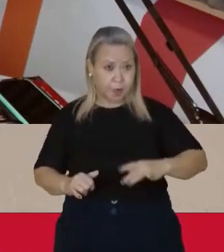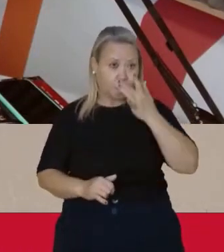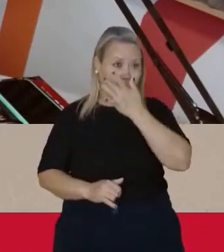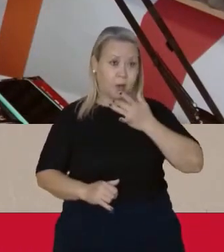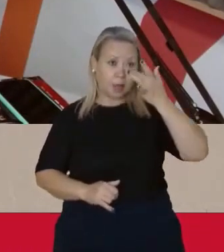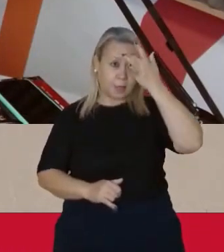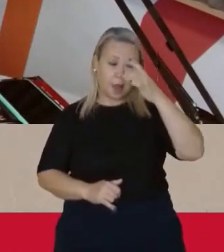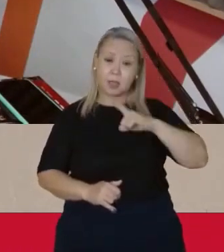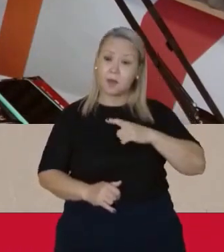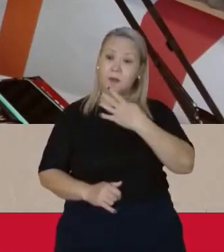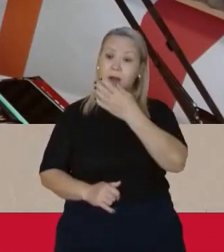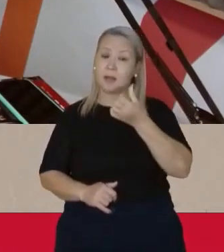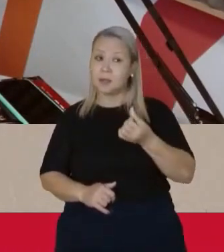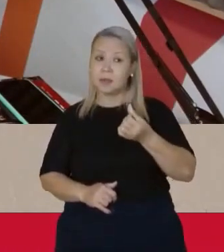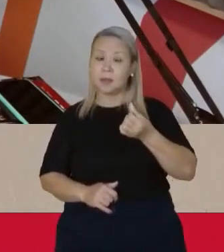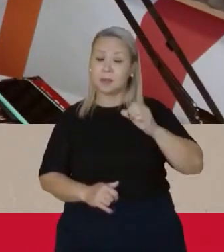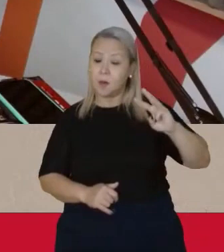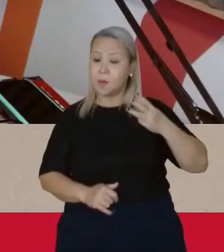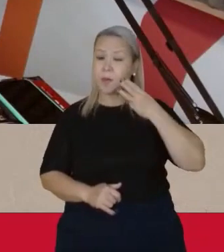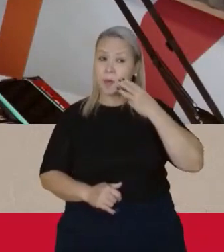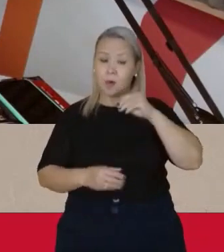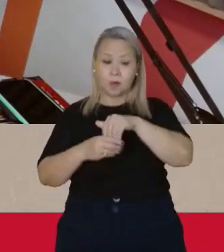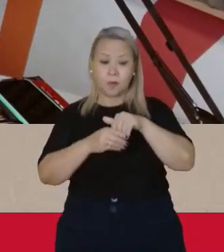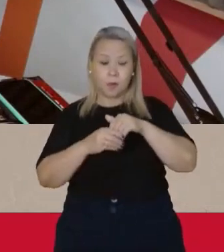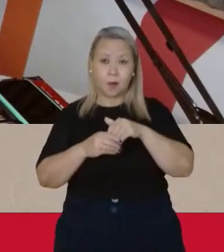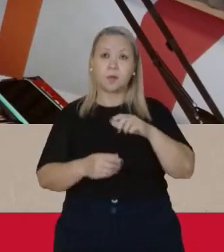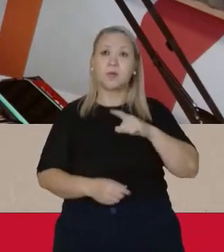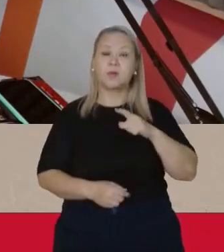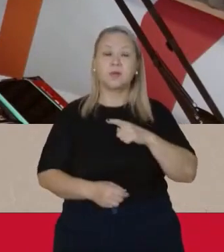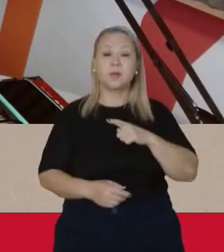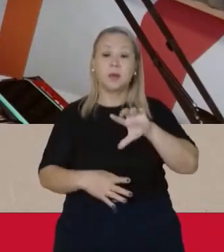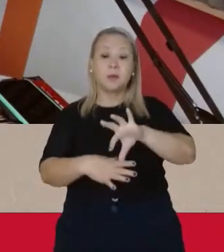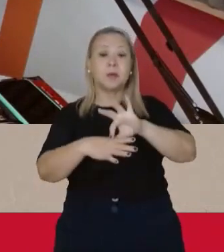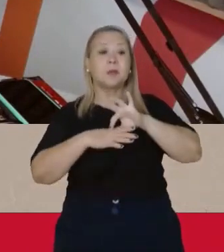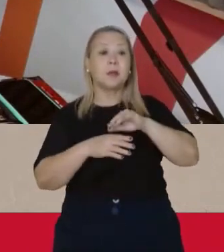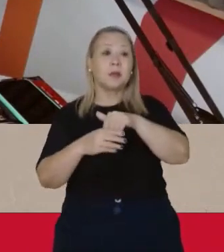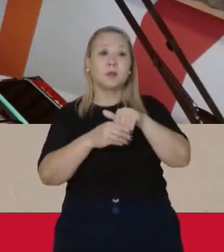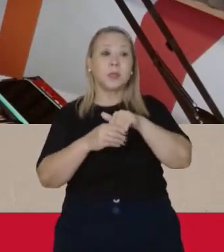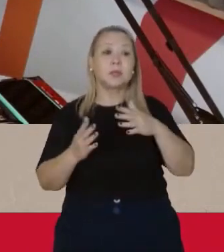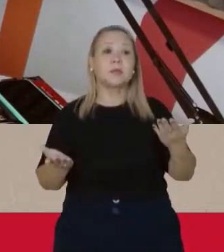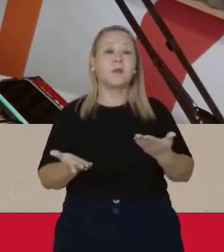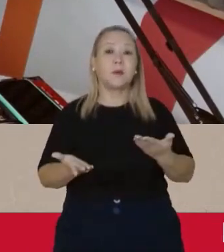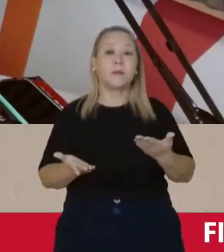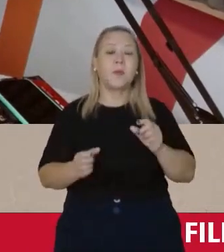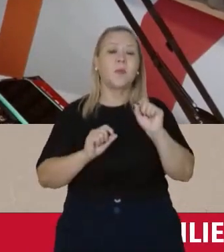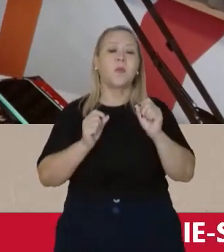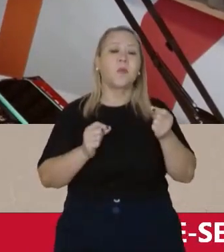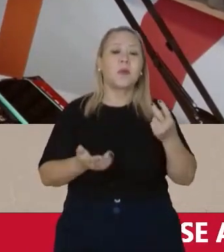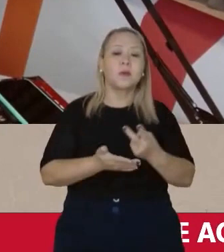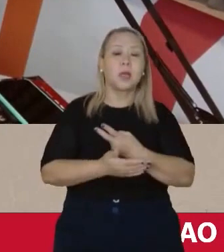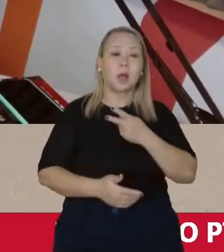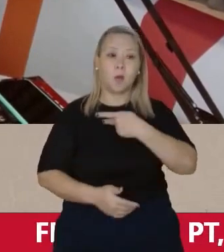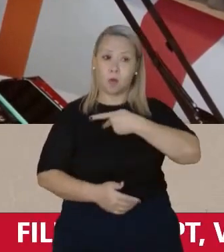47 milhões de votos. Gente, isso foi um milagre. E nós temos muito mais e estamos liderando as pesquisas. Só que o que acontece, Amanda? Quando um